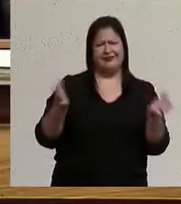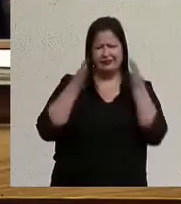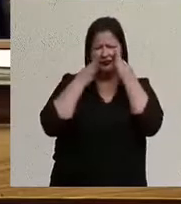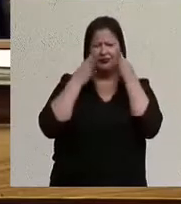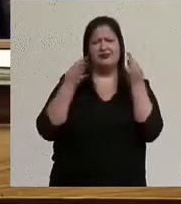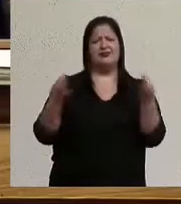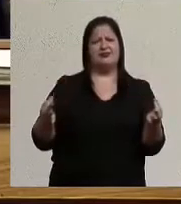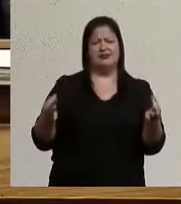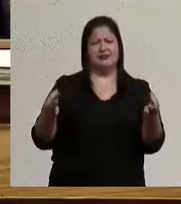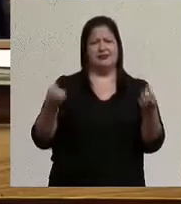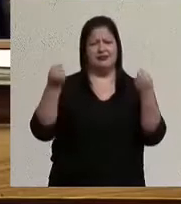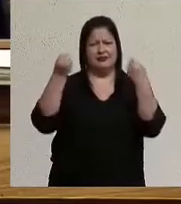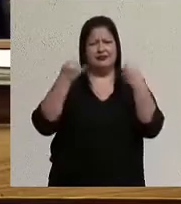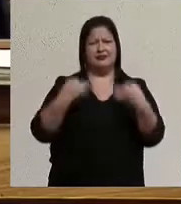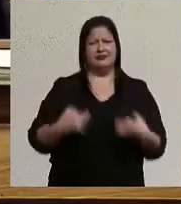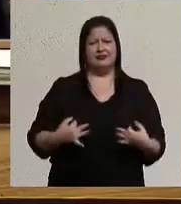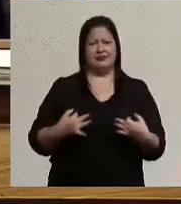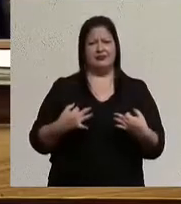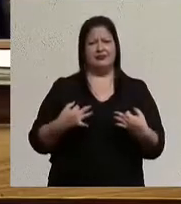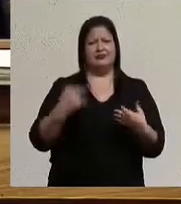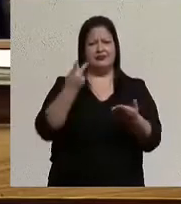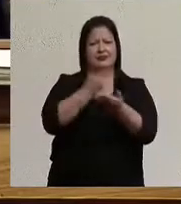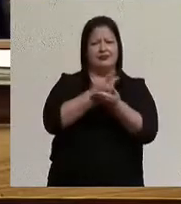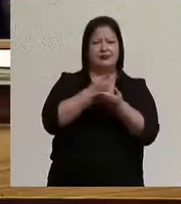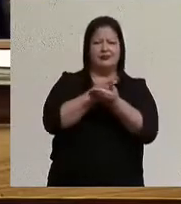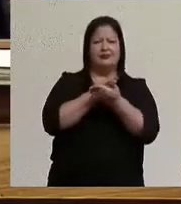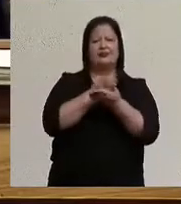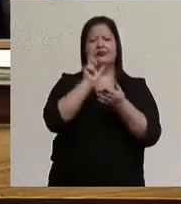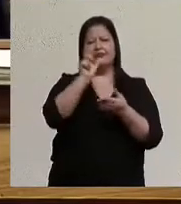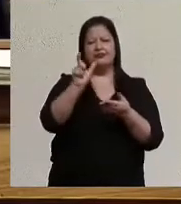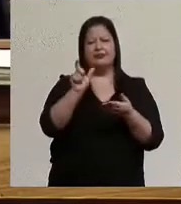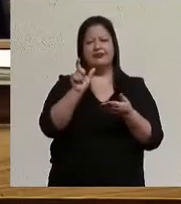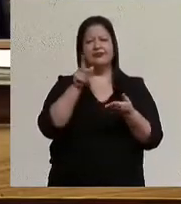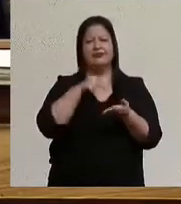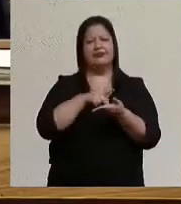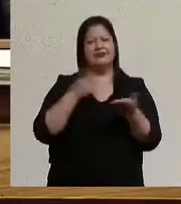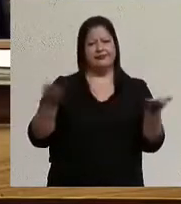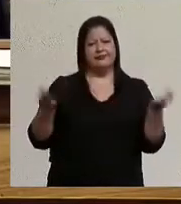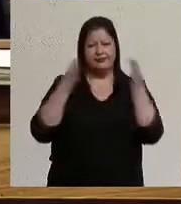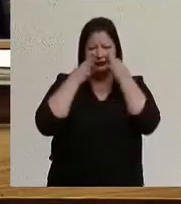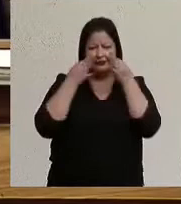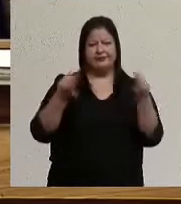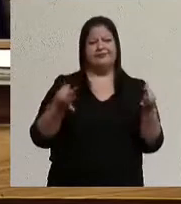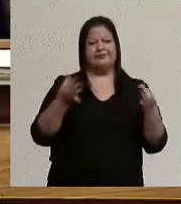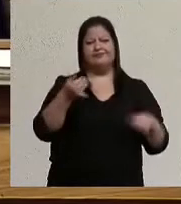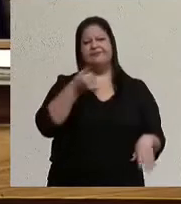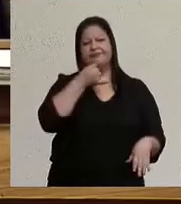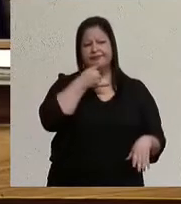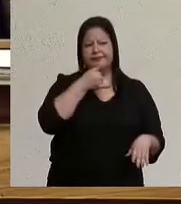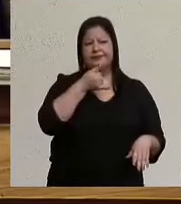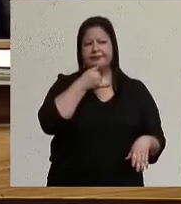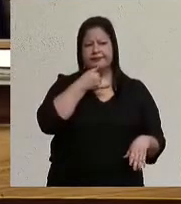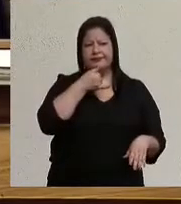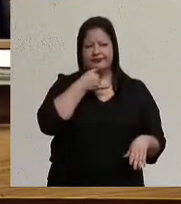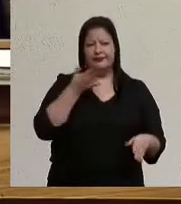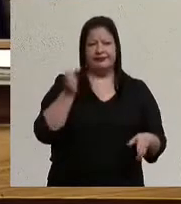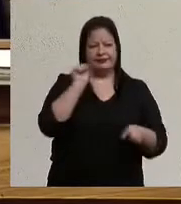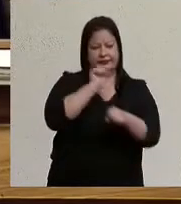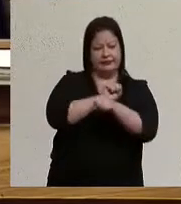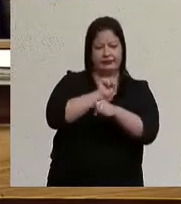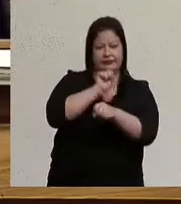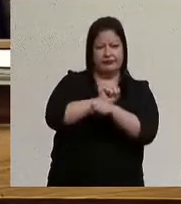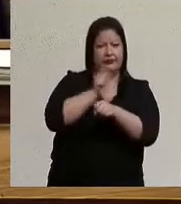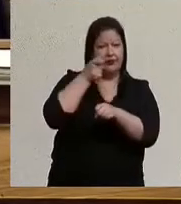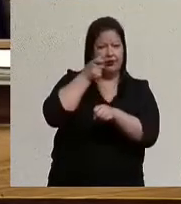né entre aspas que eu falei a palavra errada proposital mas é isso aí é lamentável e vamos